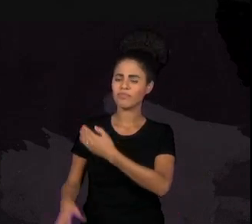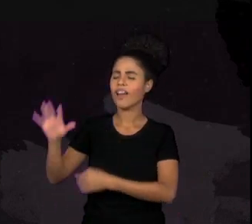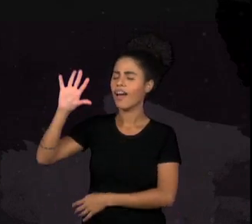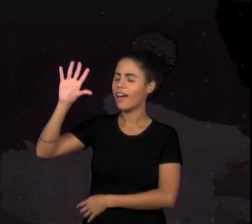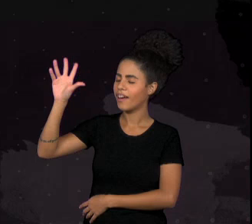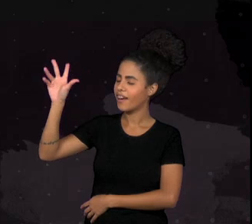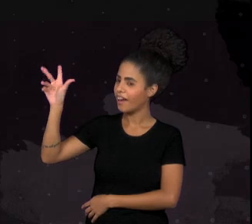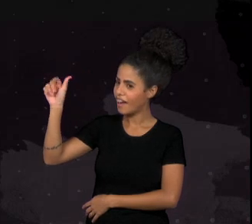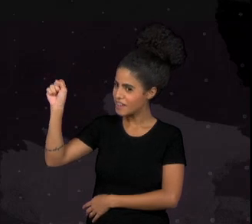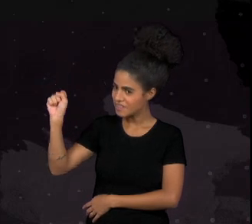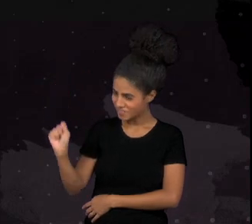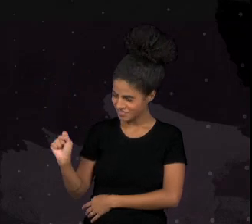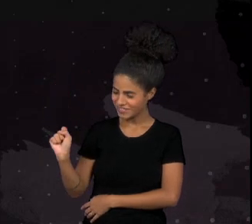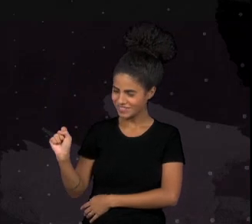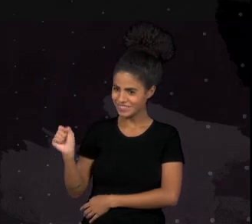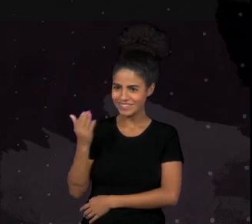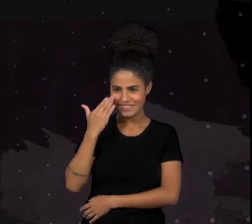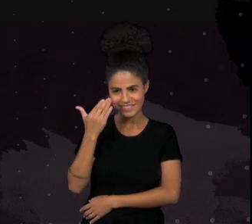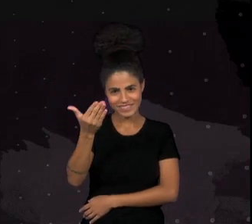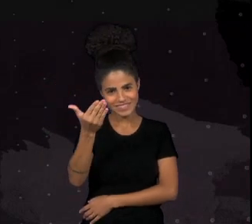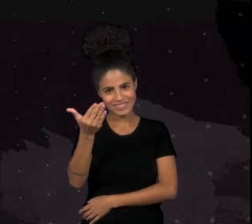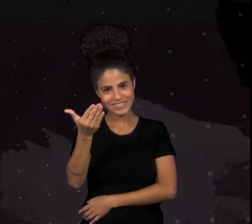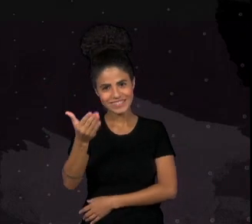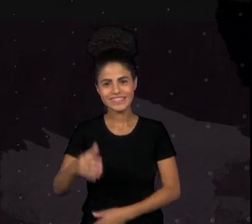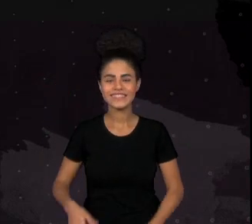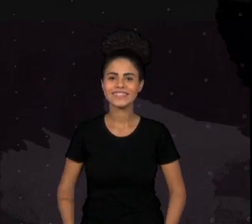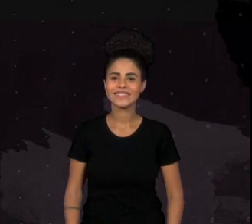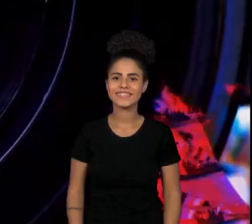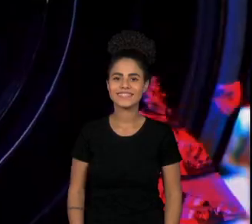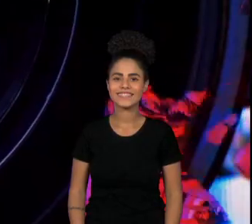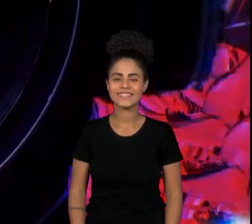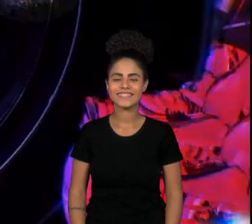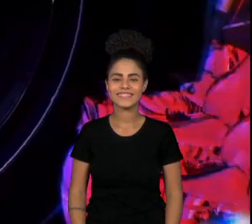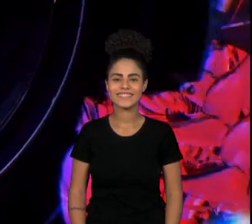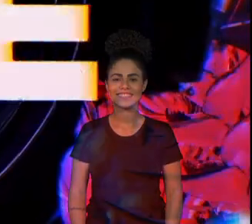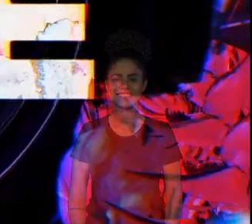África do Sul. Partiu tomar um Pinotage na Table Mountain?